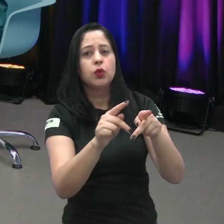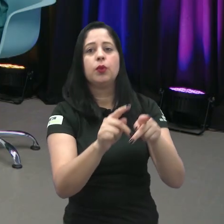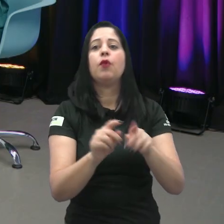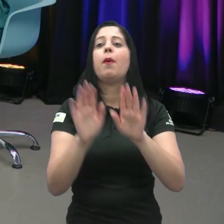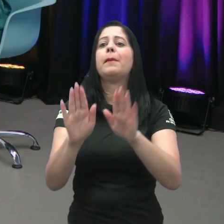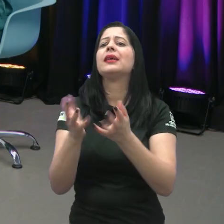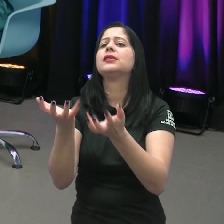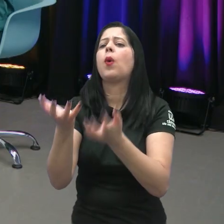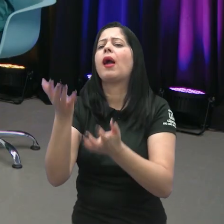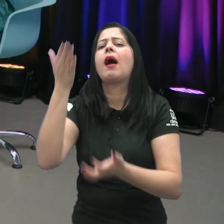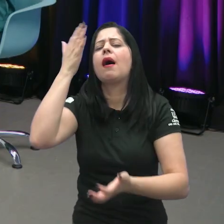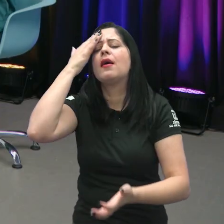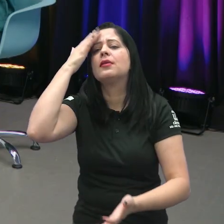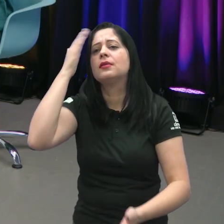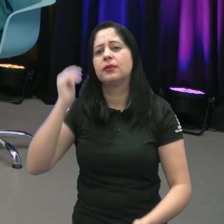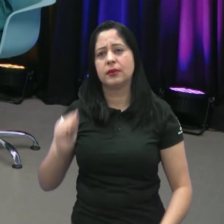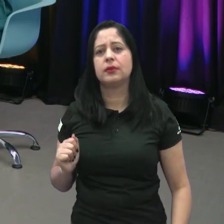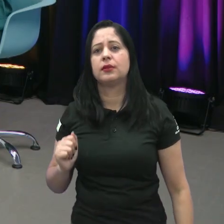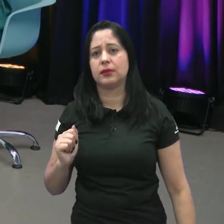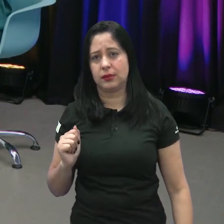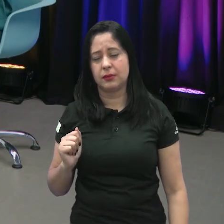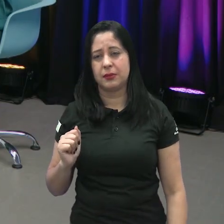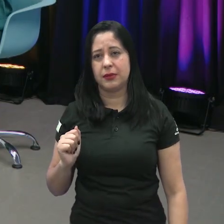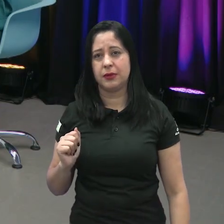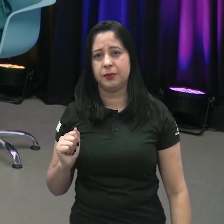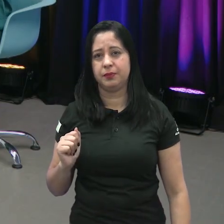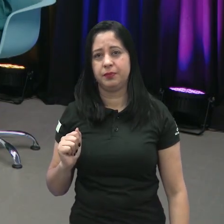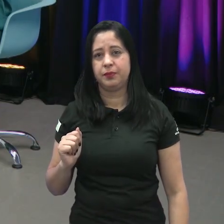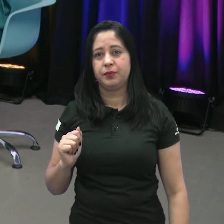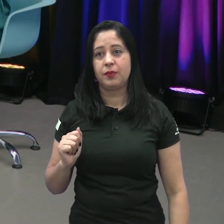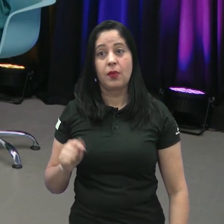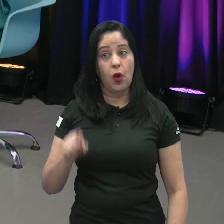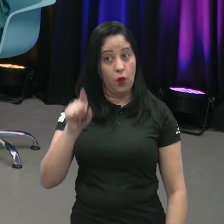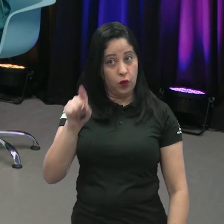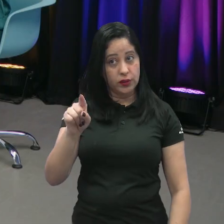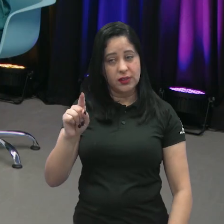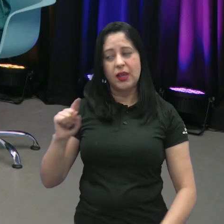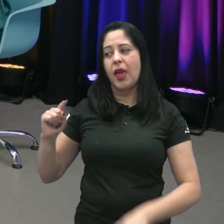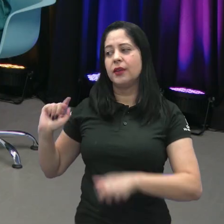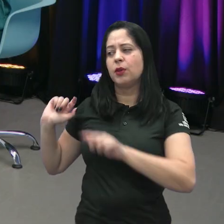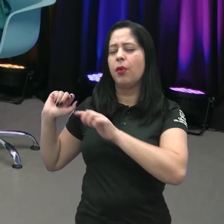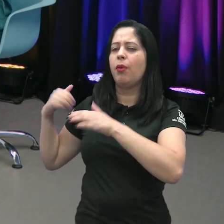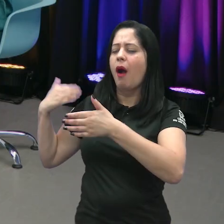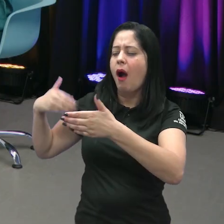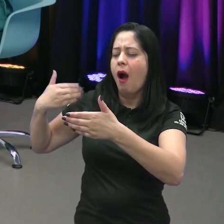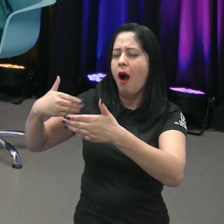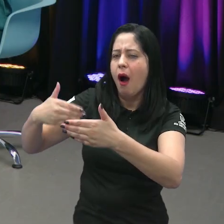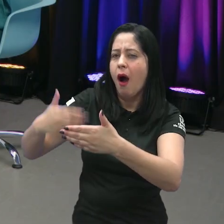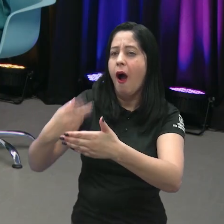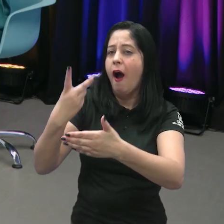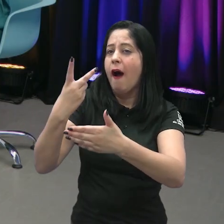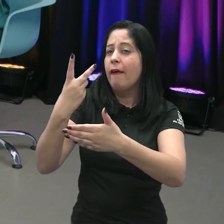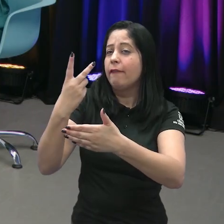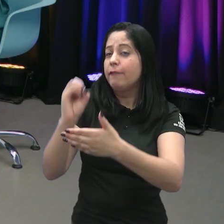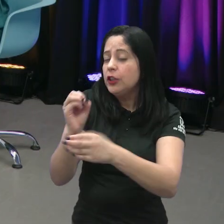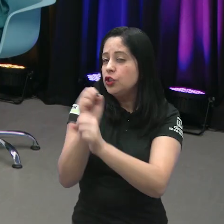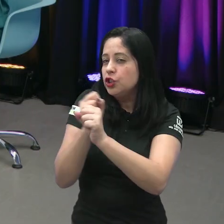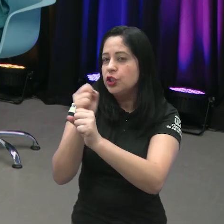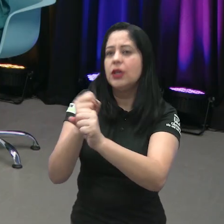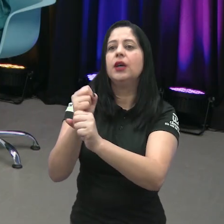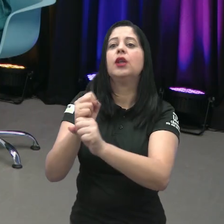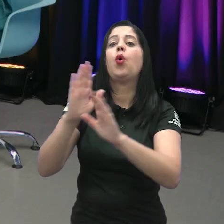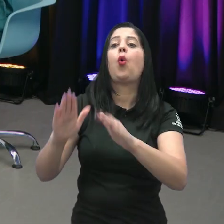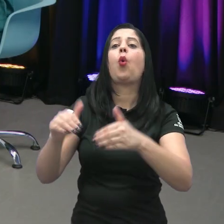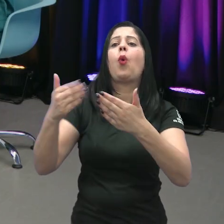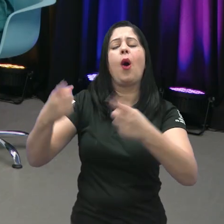comunidade. Mas para a gente começar, eu queria saber, né? E toda a comunidade quer saber também, em sua trajetória de mais de 2